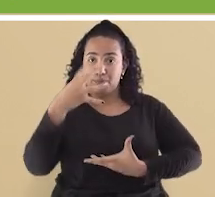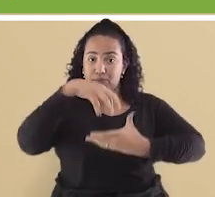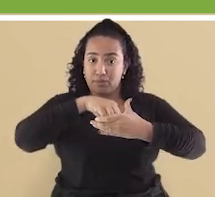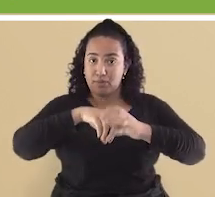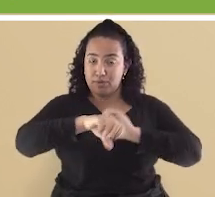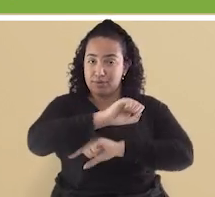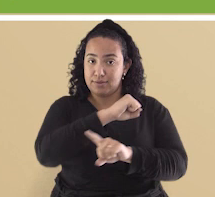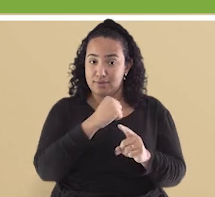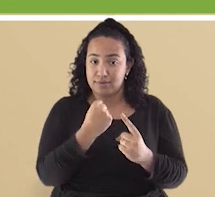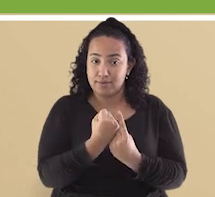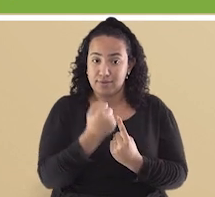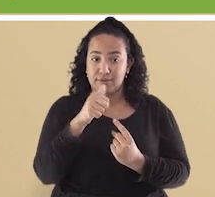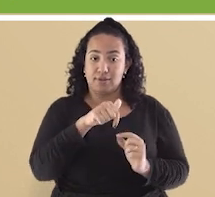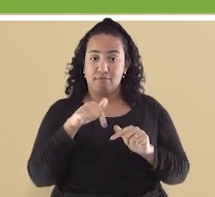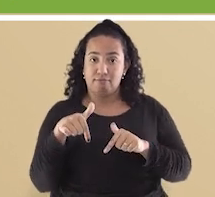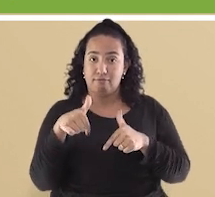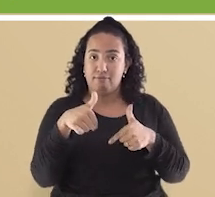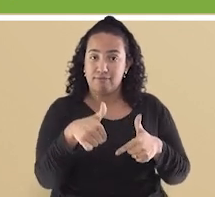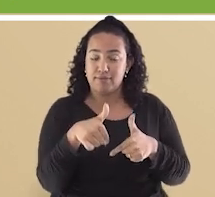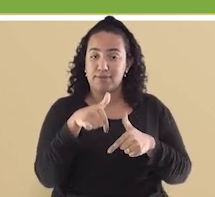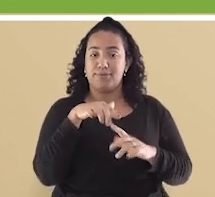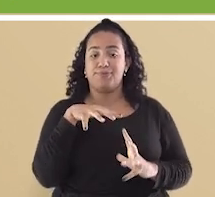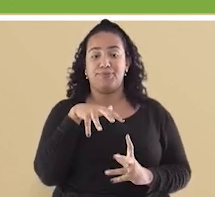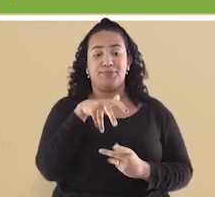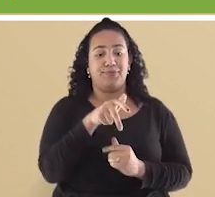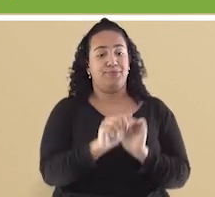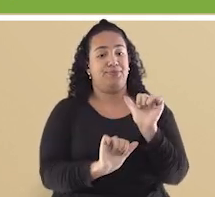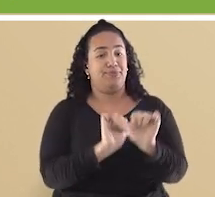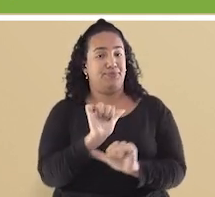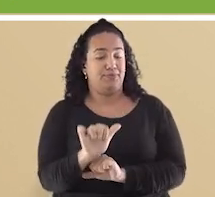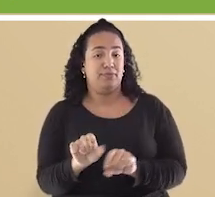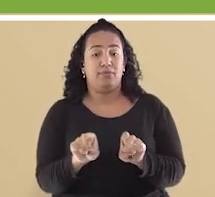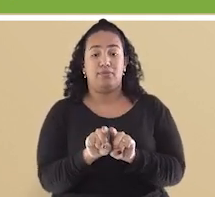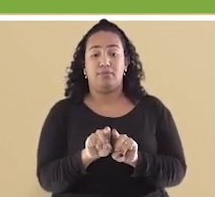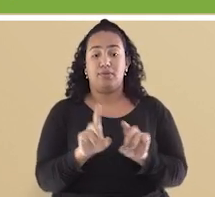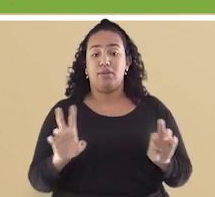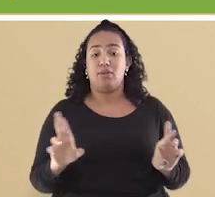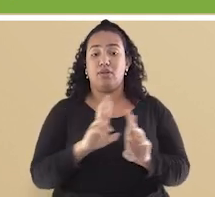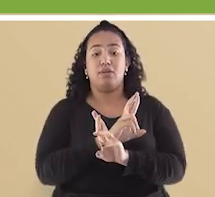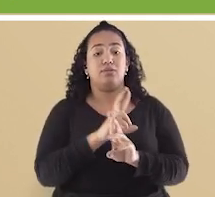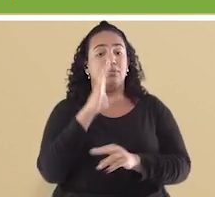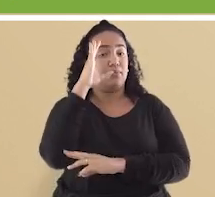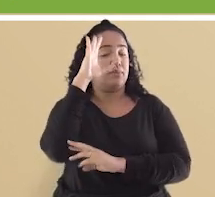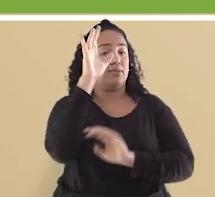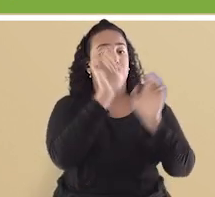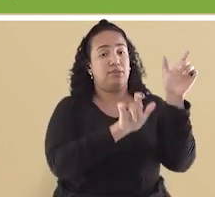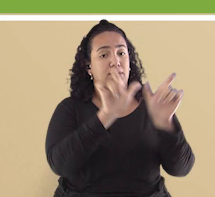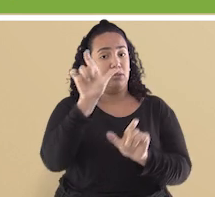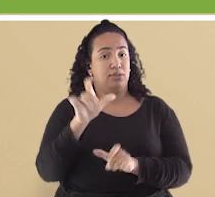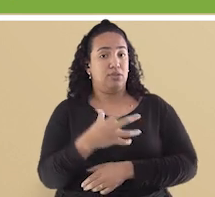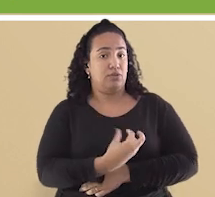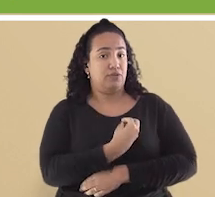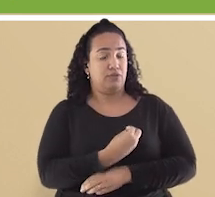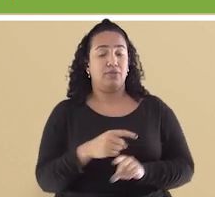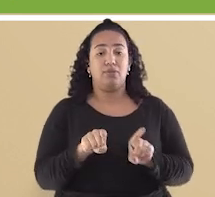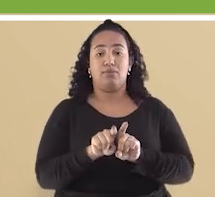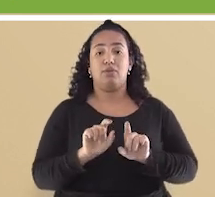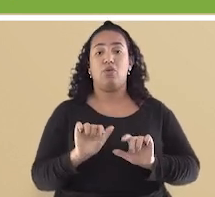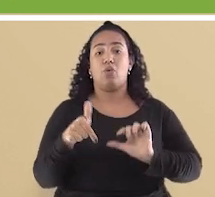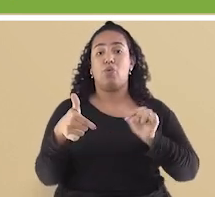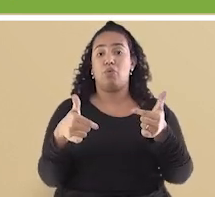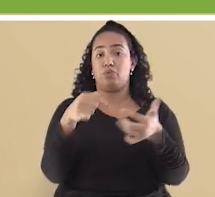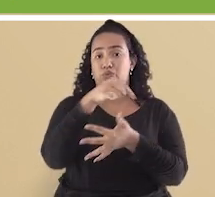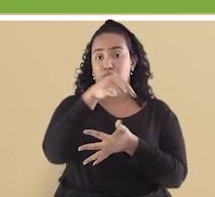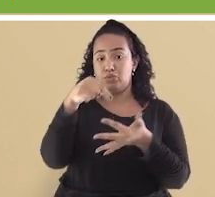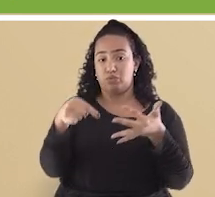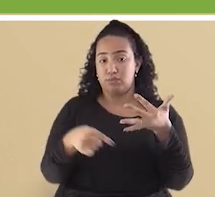de transformações do mundo em que vive, com relação essencial com os demais seres vivos e outros componentes do ambiente.